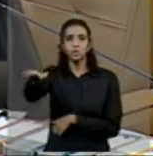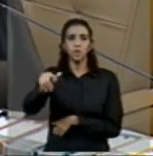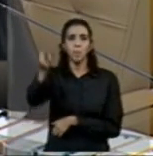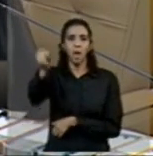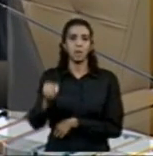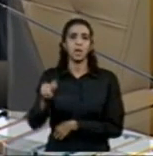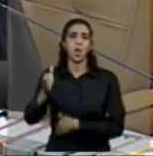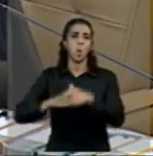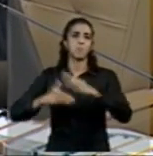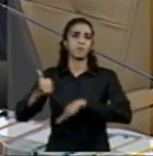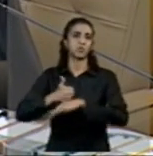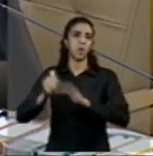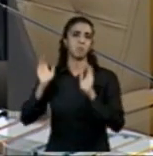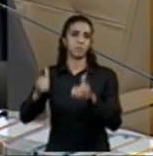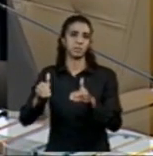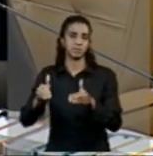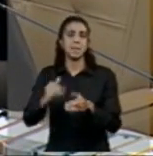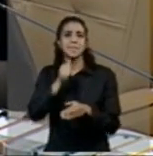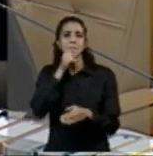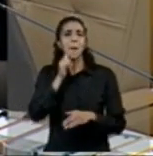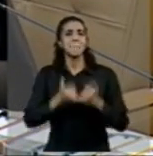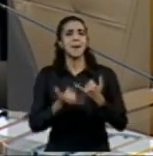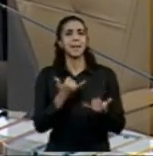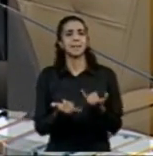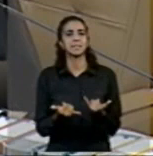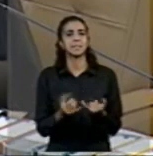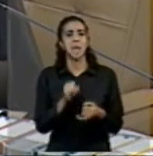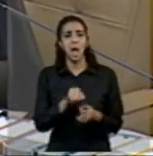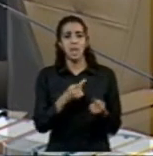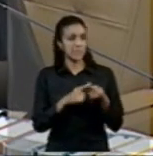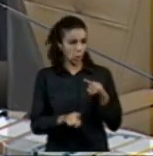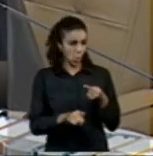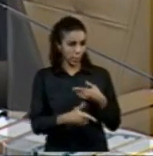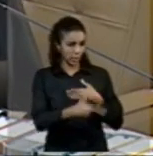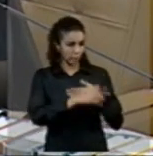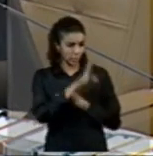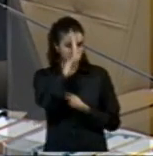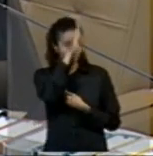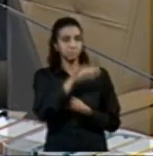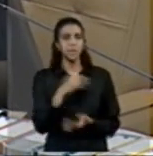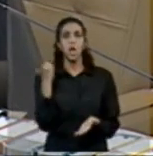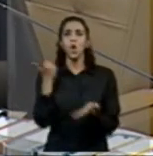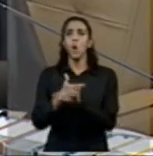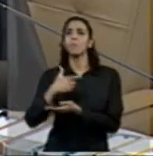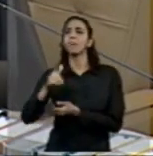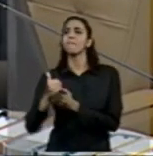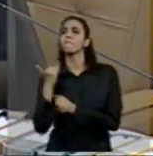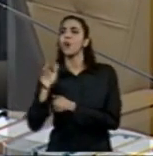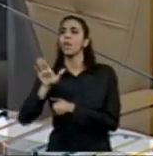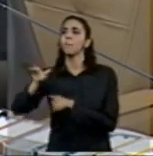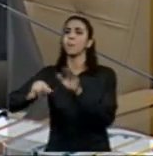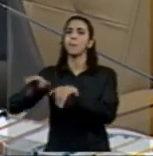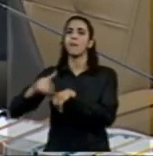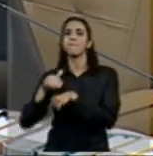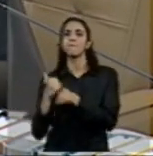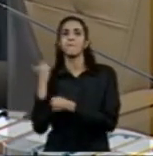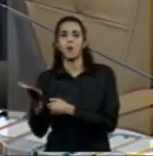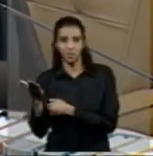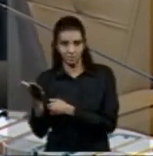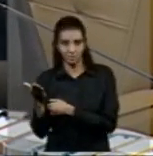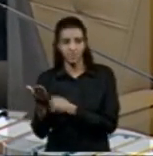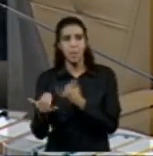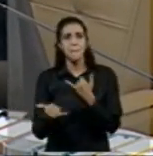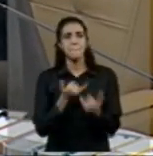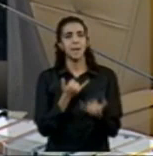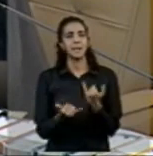a tendência de comprar fora tudo que não fizer parte do negócio principal da empresa. Costa. É uma tendência de